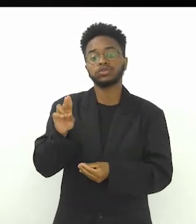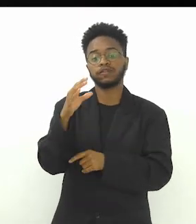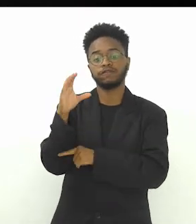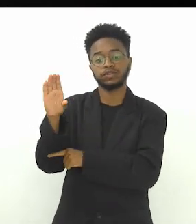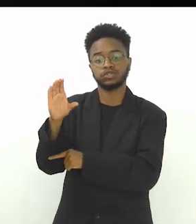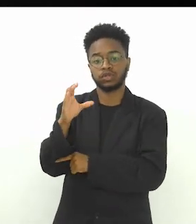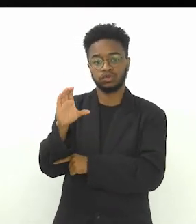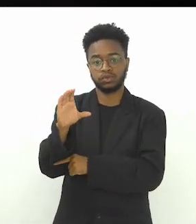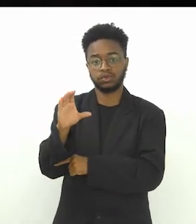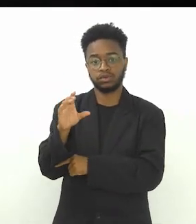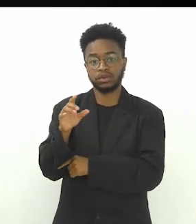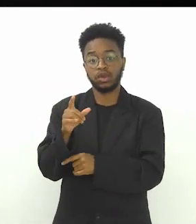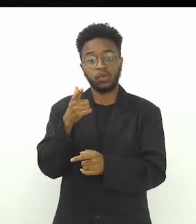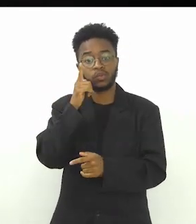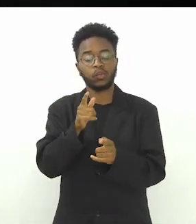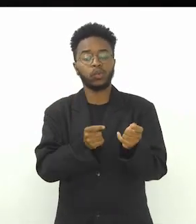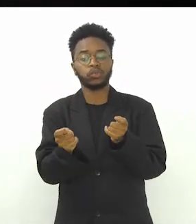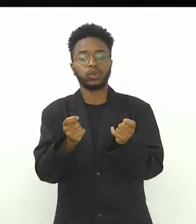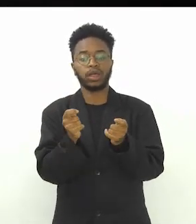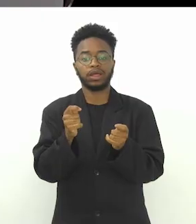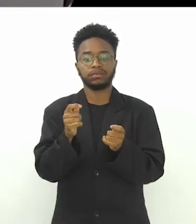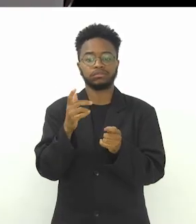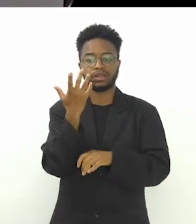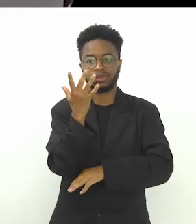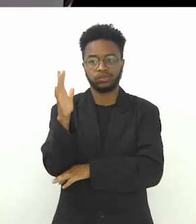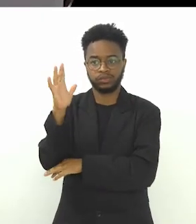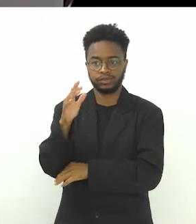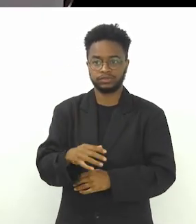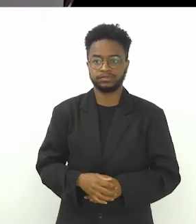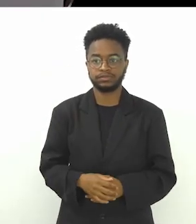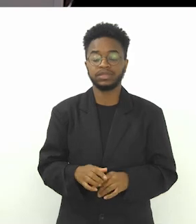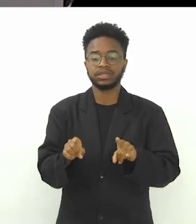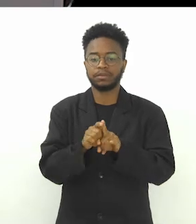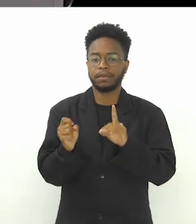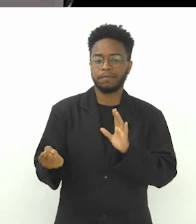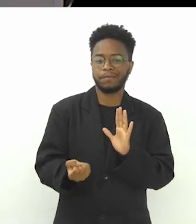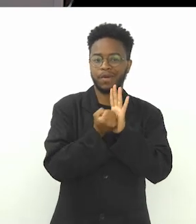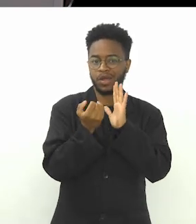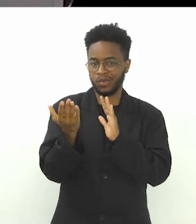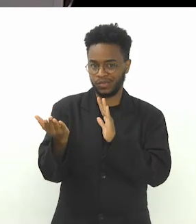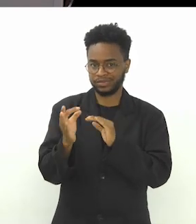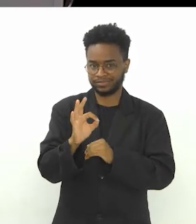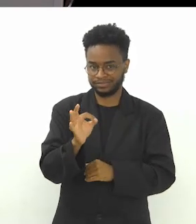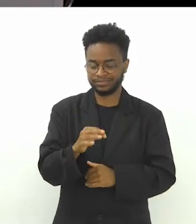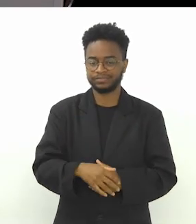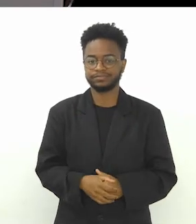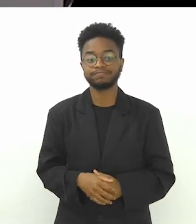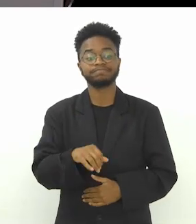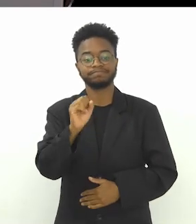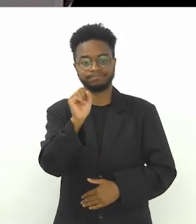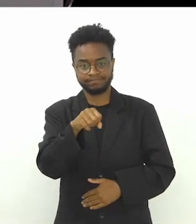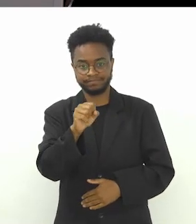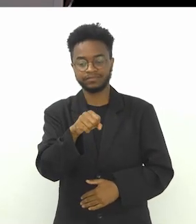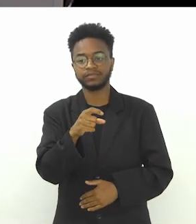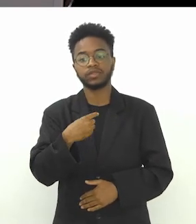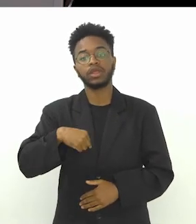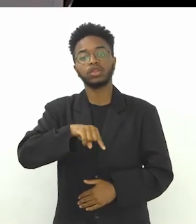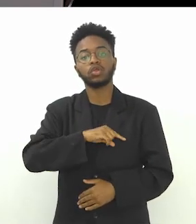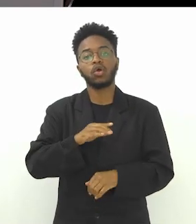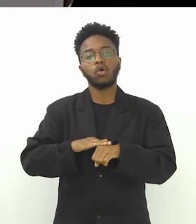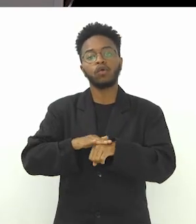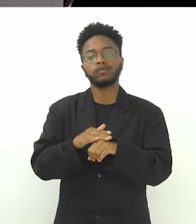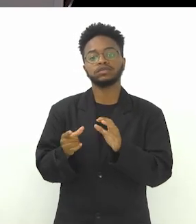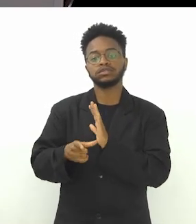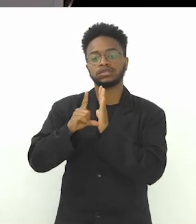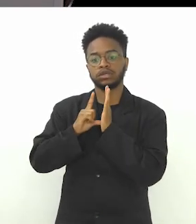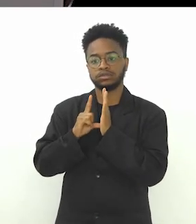ventiladores. Sim. Controlou a natureza. É isso aí. Esse também é um marco, né? Esse foi o que a gente estava